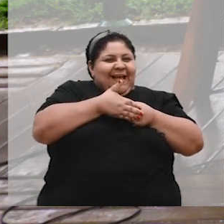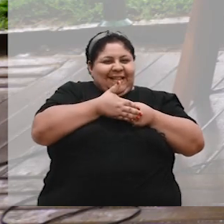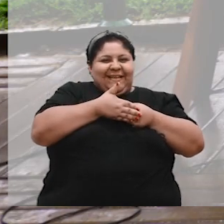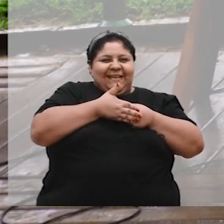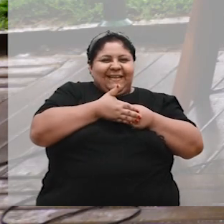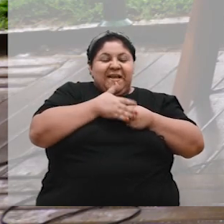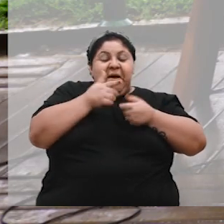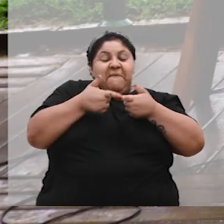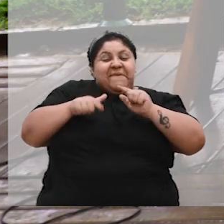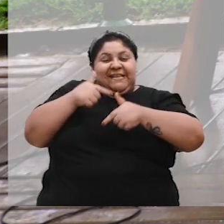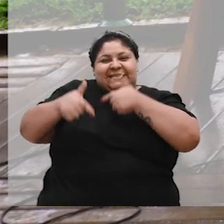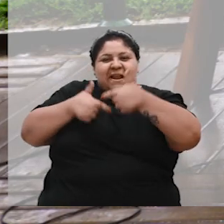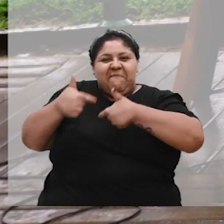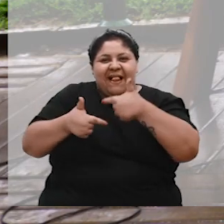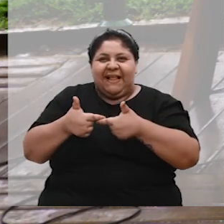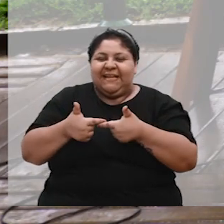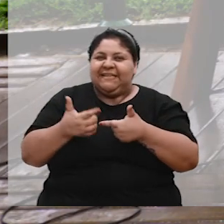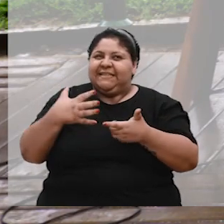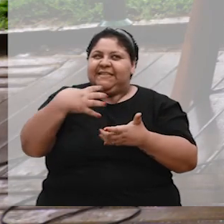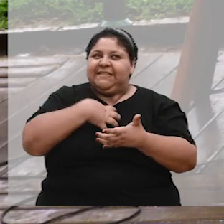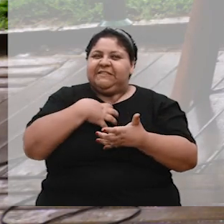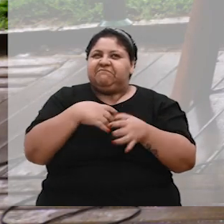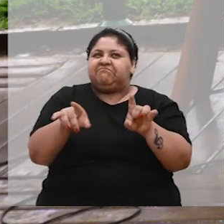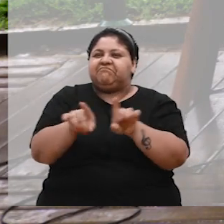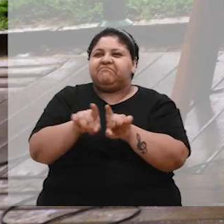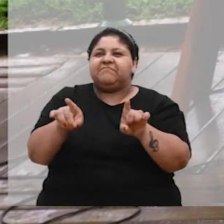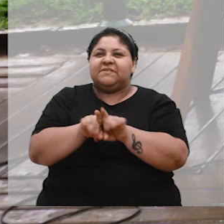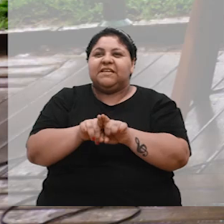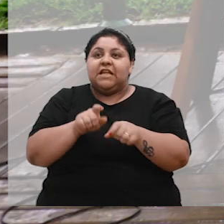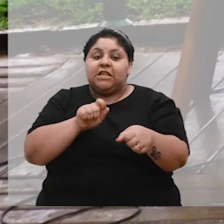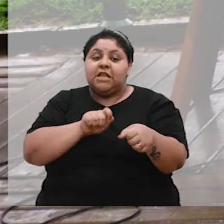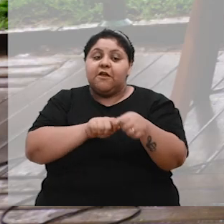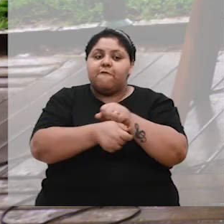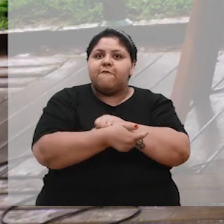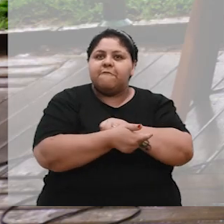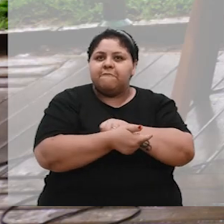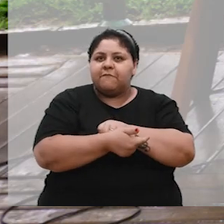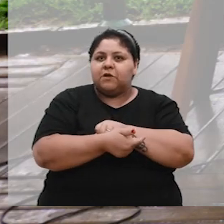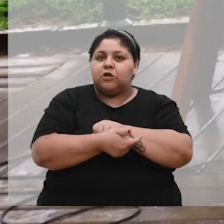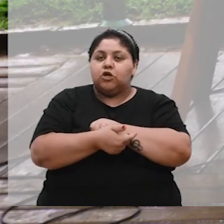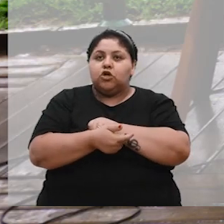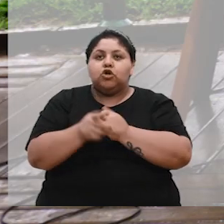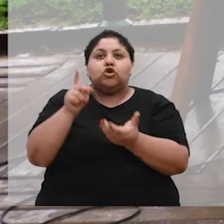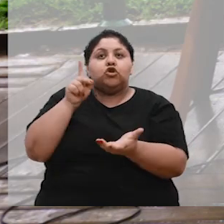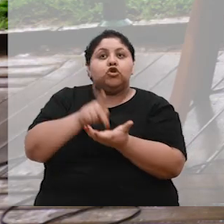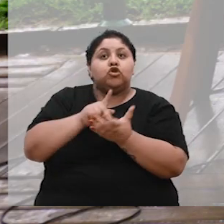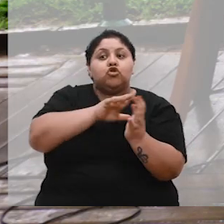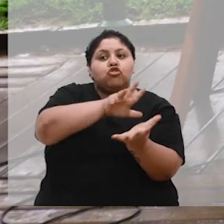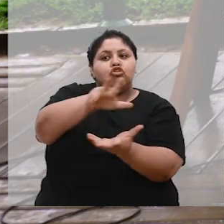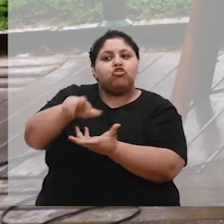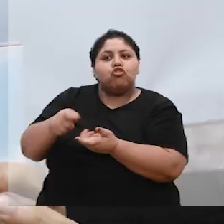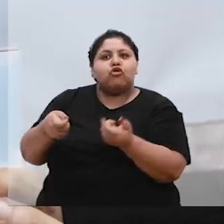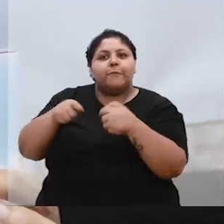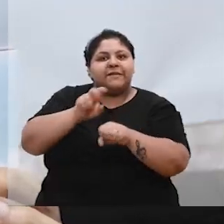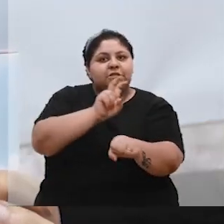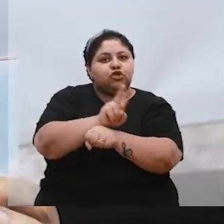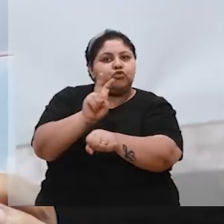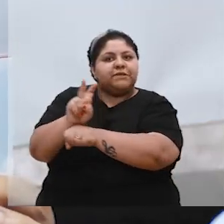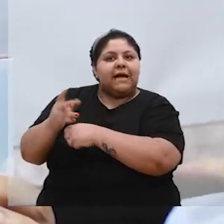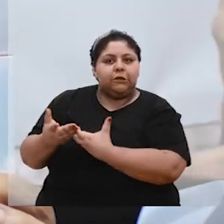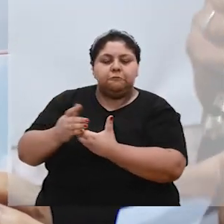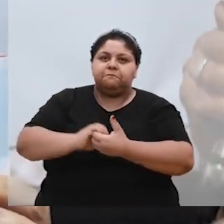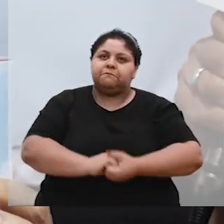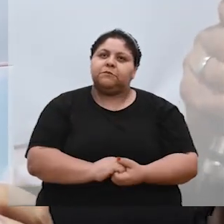os pequenos no sentido também de investir numa realidade, num mundo que precisa do cuidado.